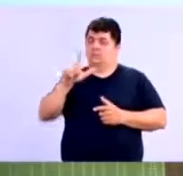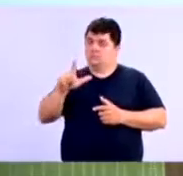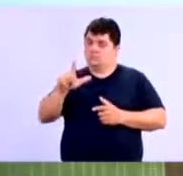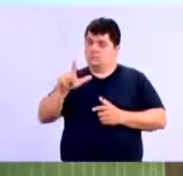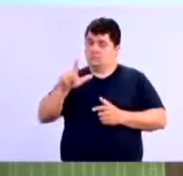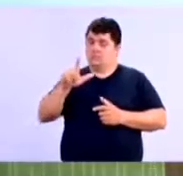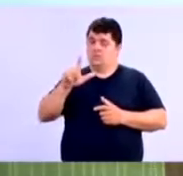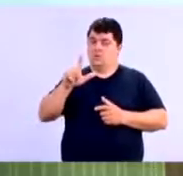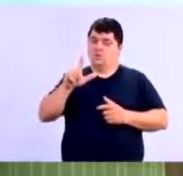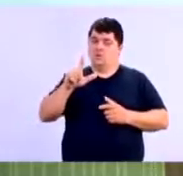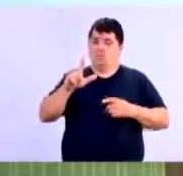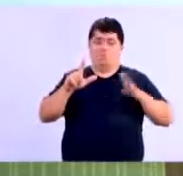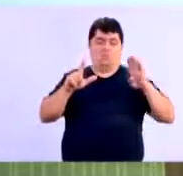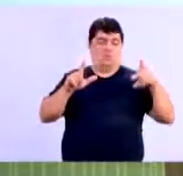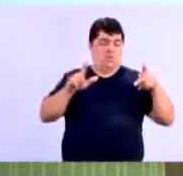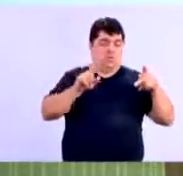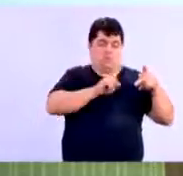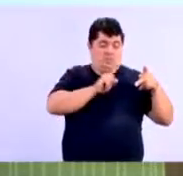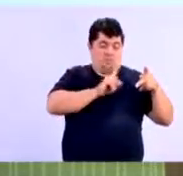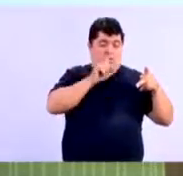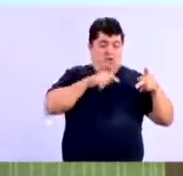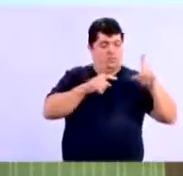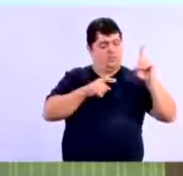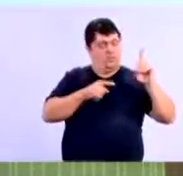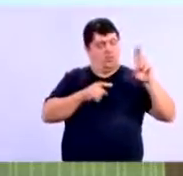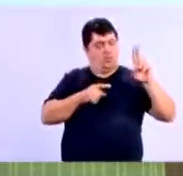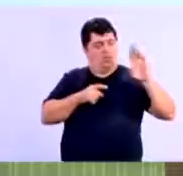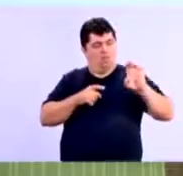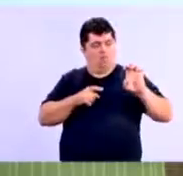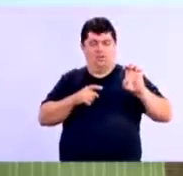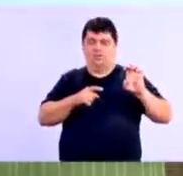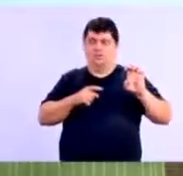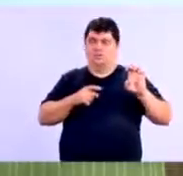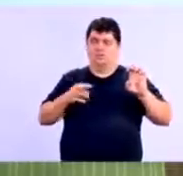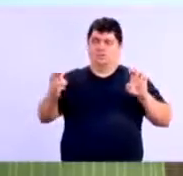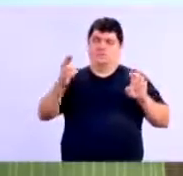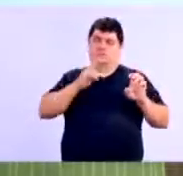dos retornos é o lucro líquido que está na DRE. Só pensar, retorno eu